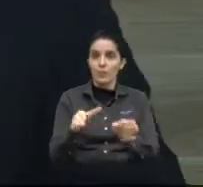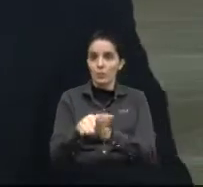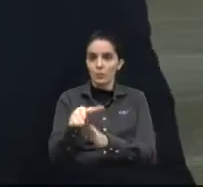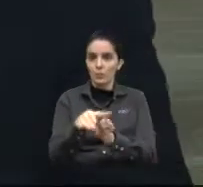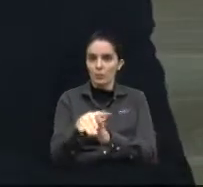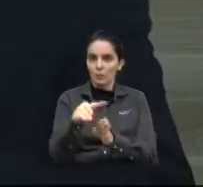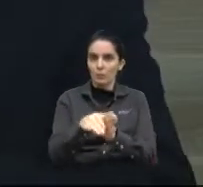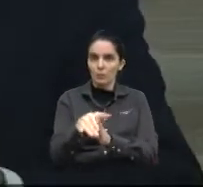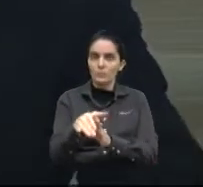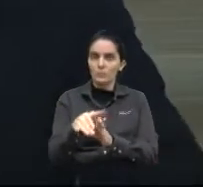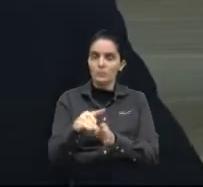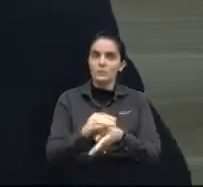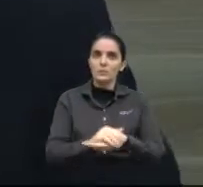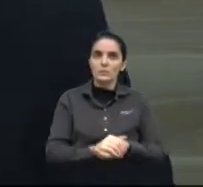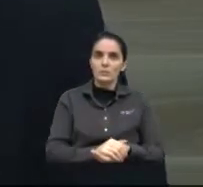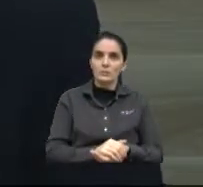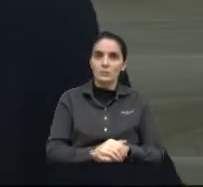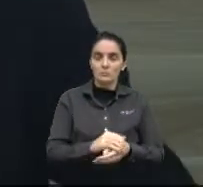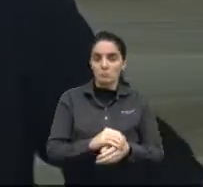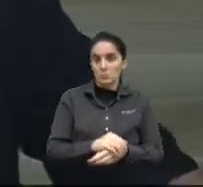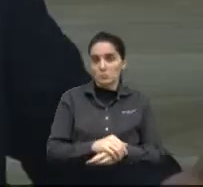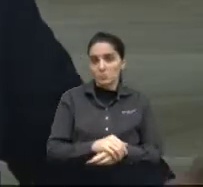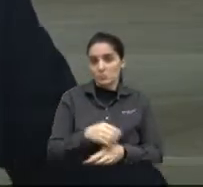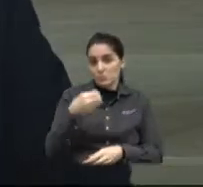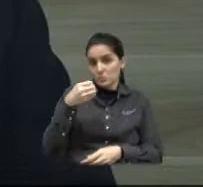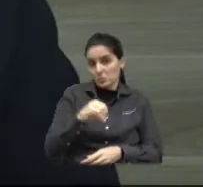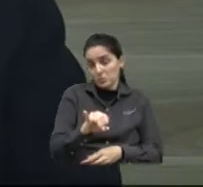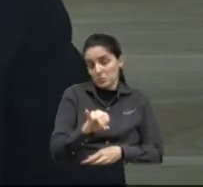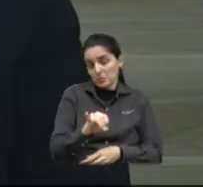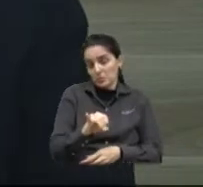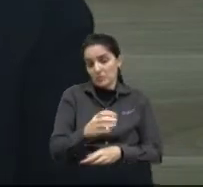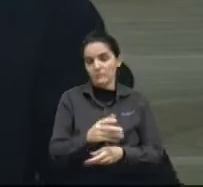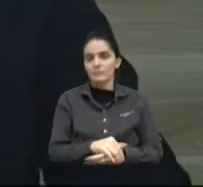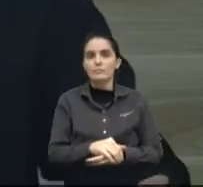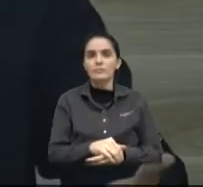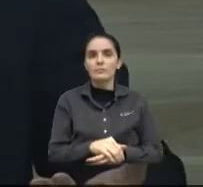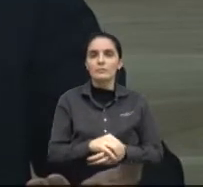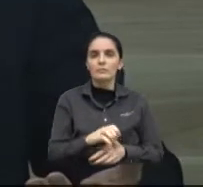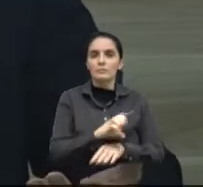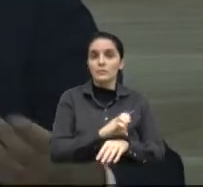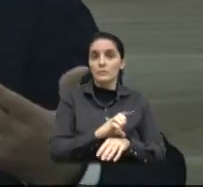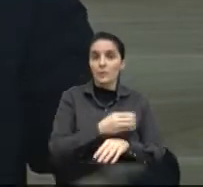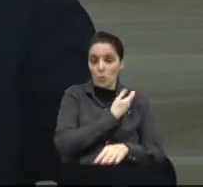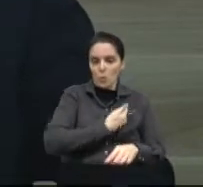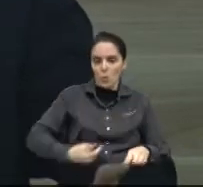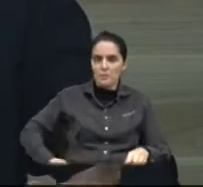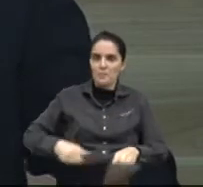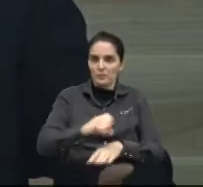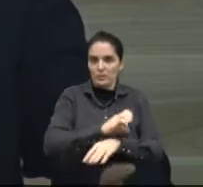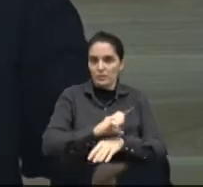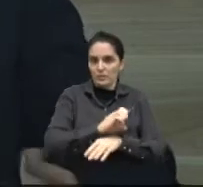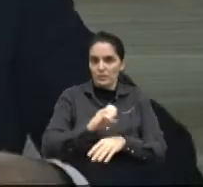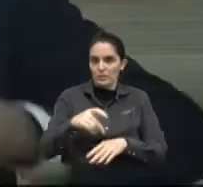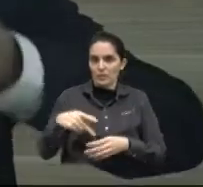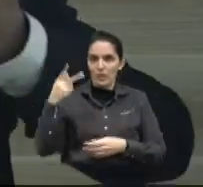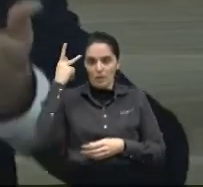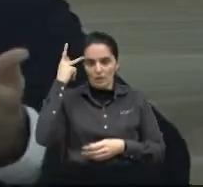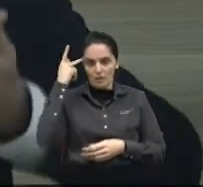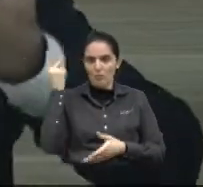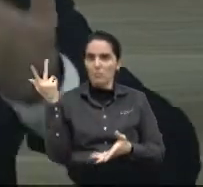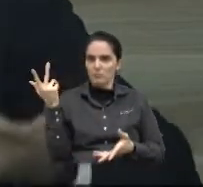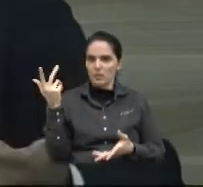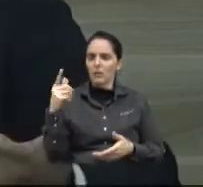reúna o governador vai 16 e vai ouvir mas que existem outras prioridades para ele tratar numa